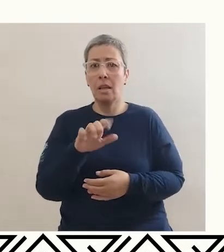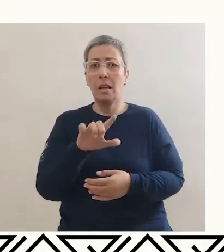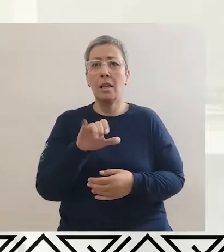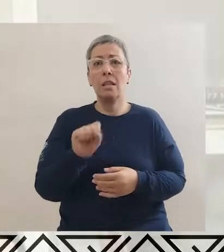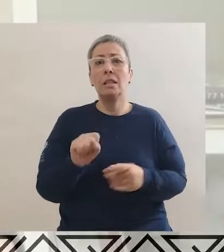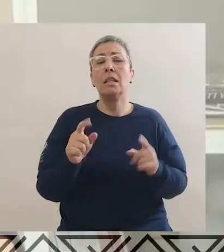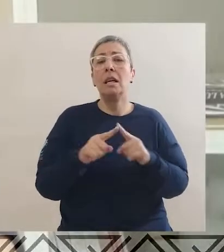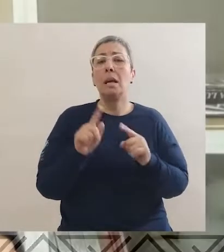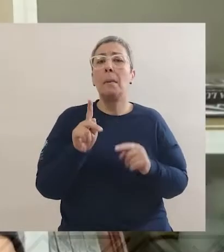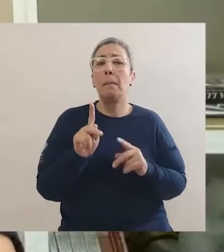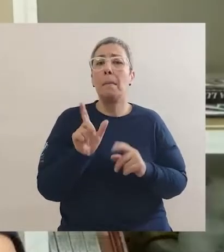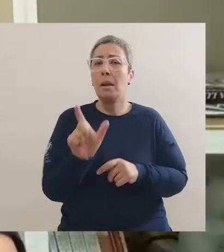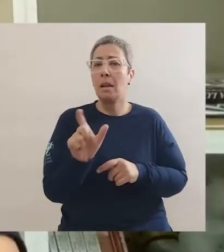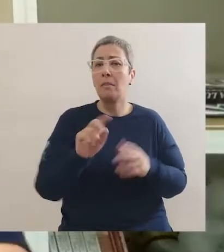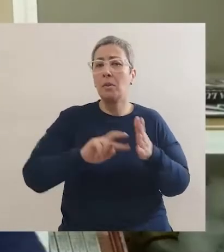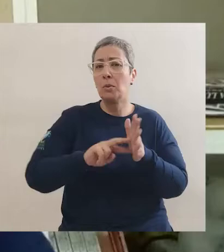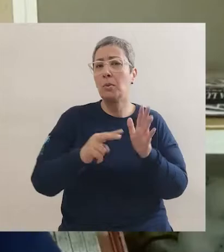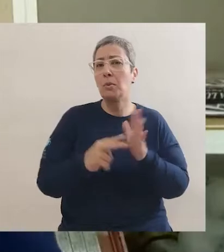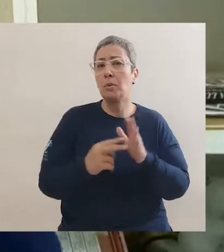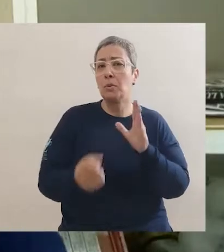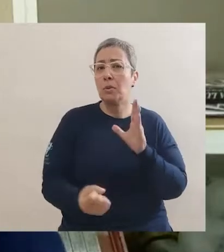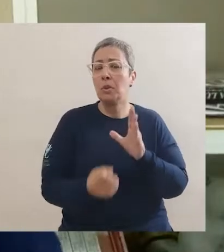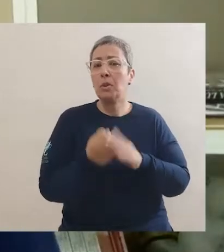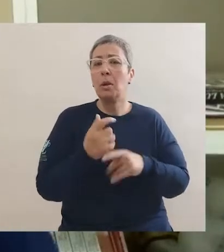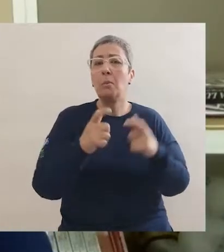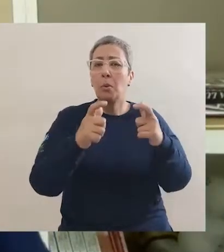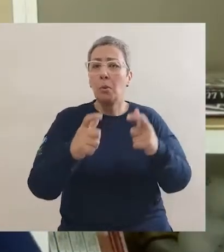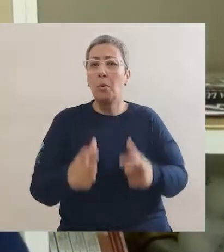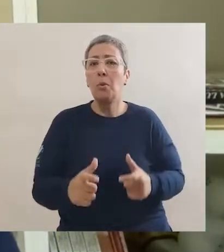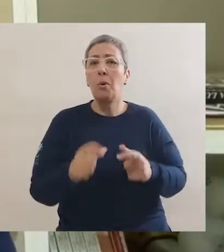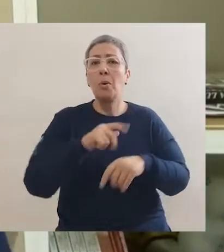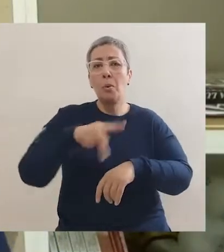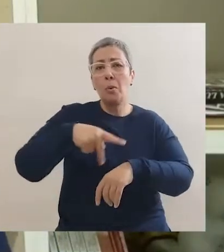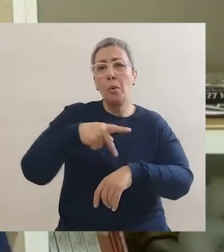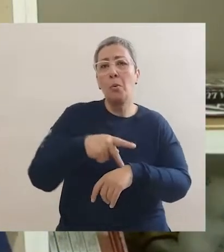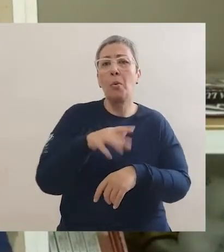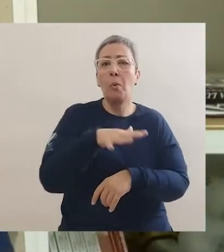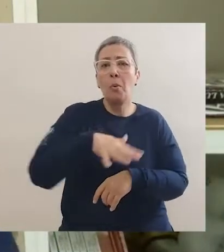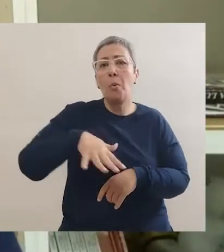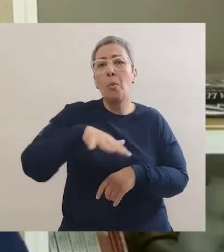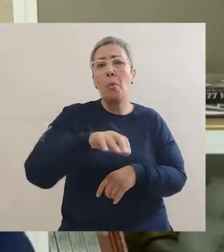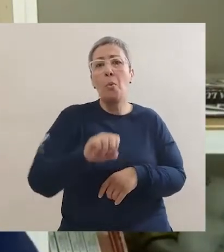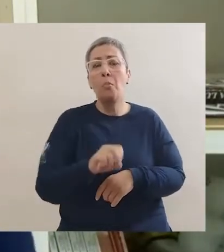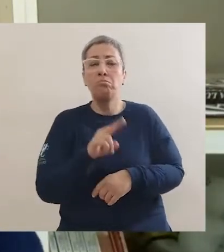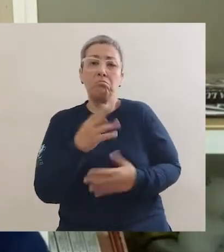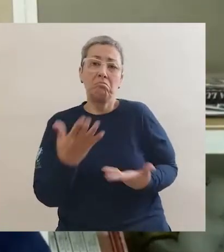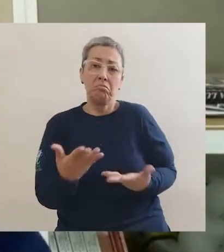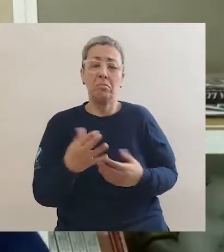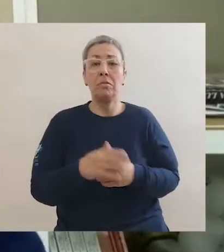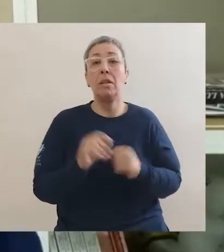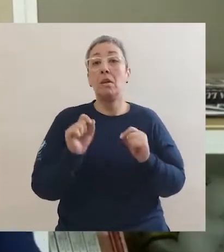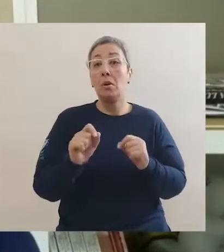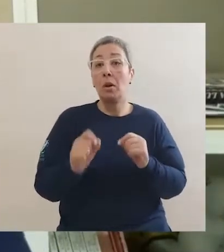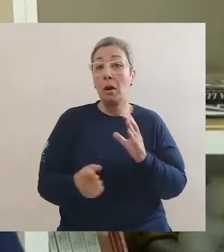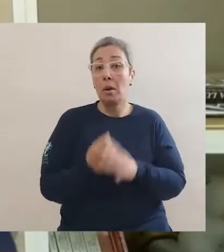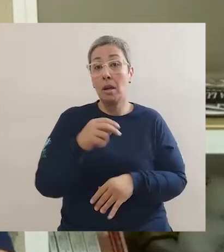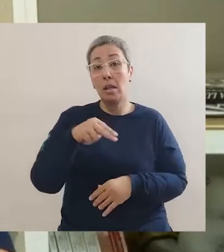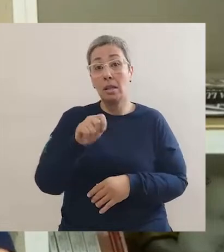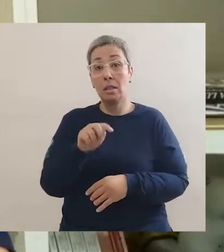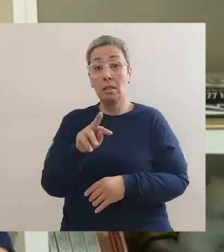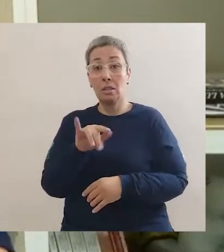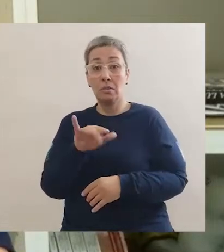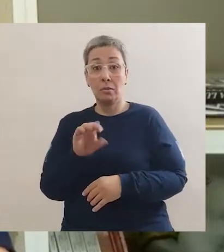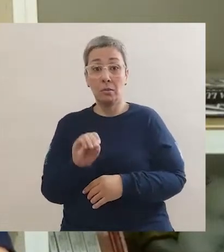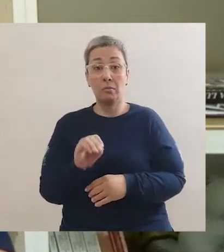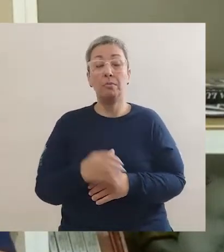90 países. Vamos começar pelo nome. Vocês sabem a origem da palavra